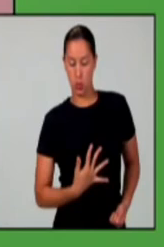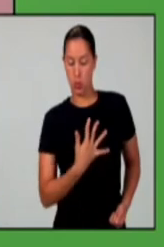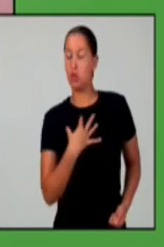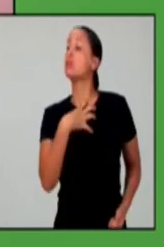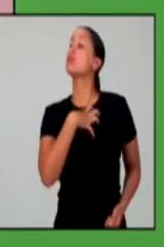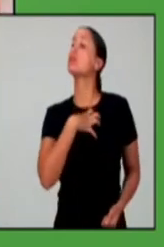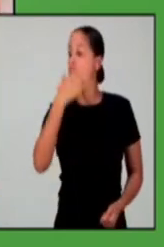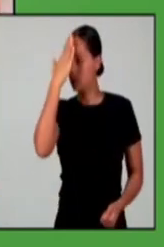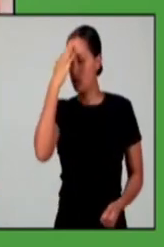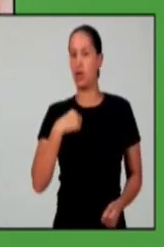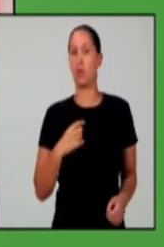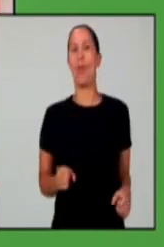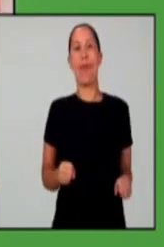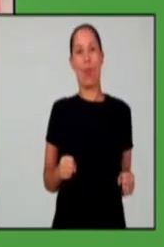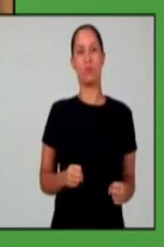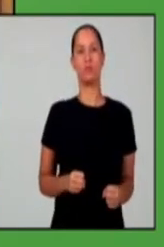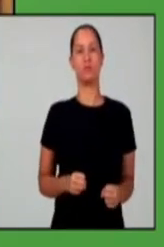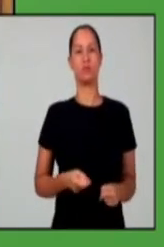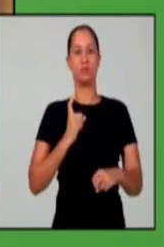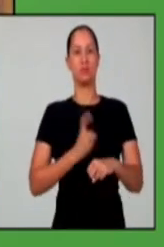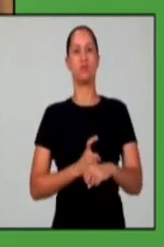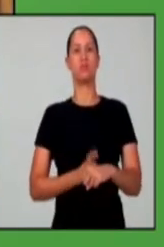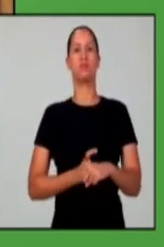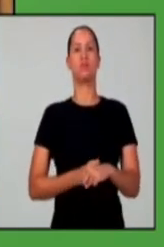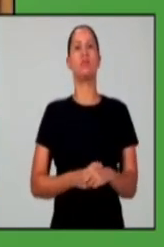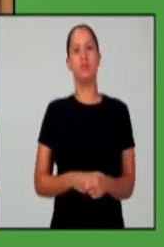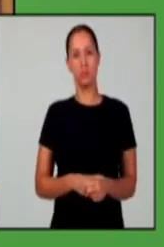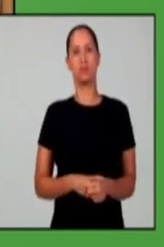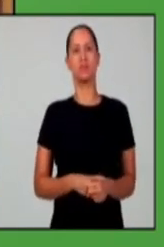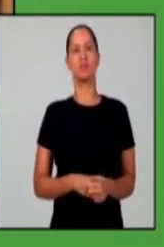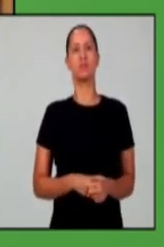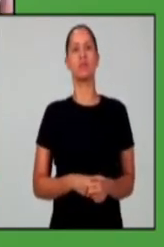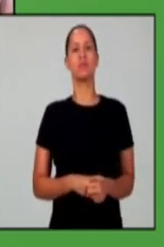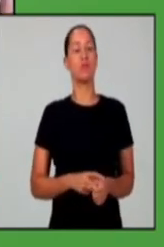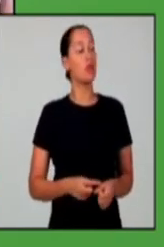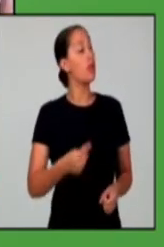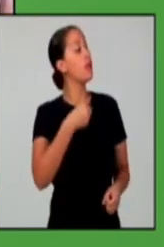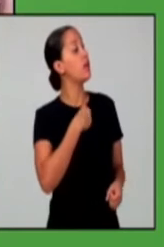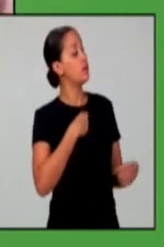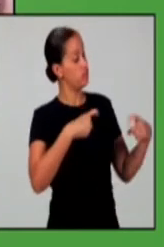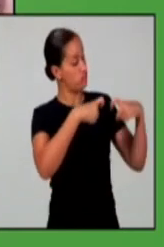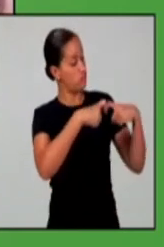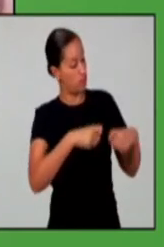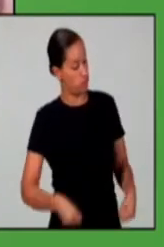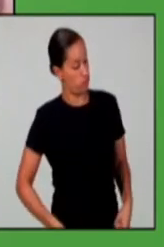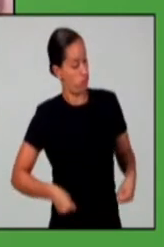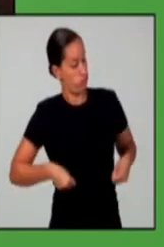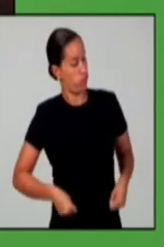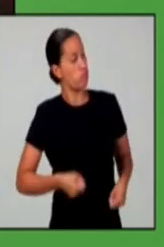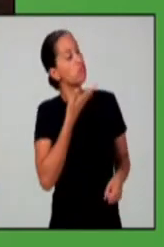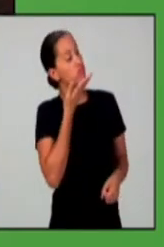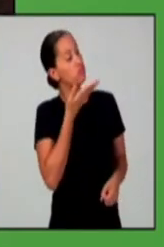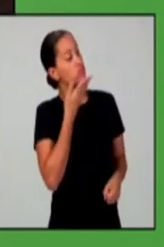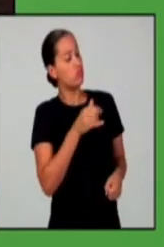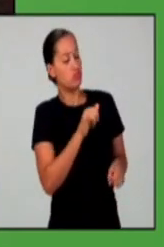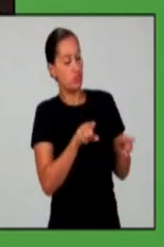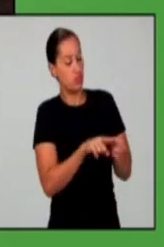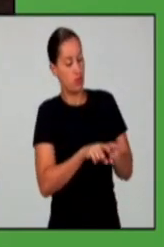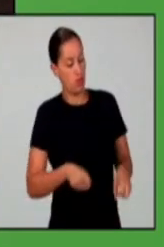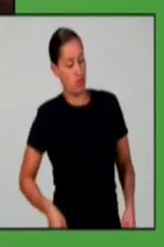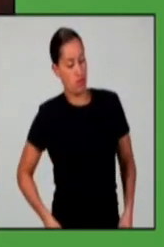O quê? Contraía os músculos da perna. E funcionava, viu? E eu coloquei essas meias elásticas.